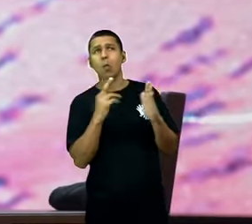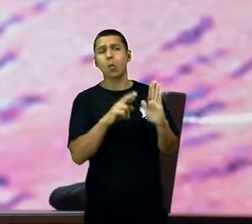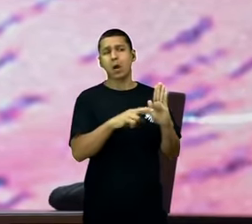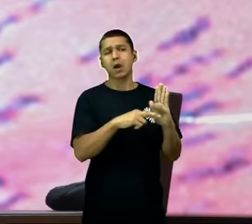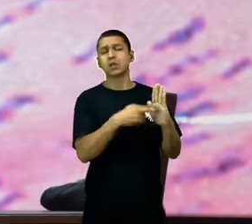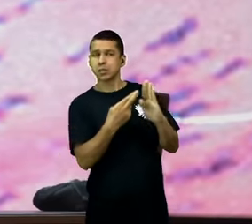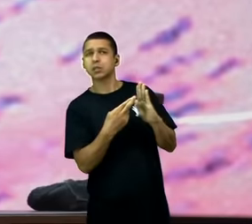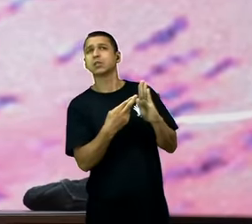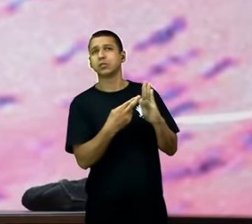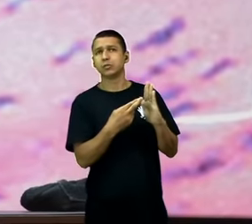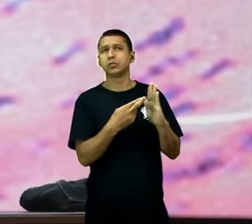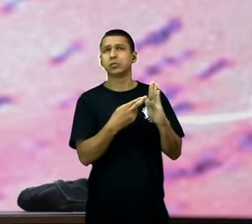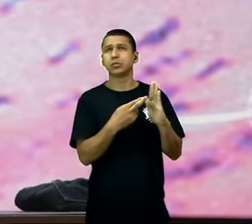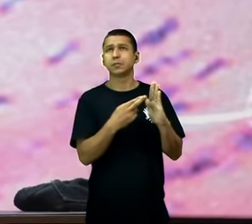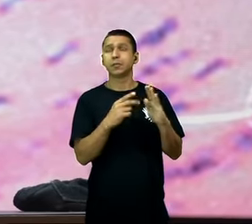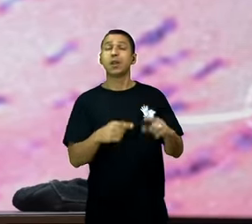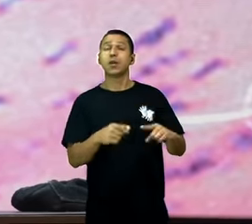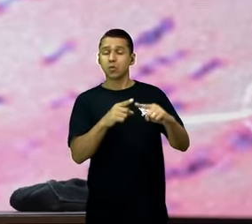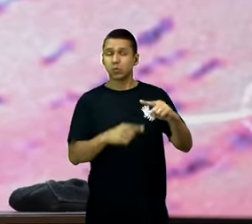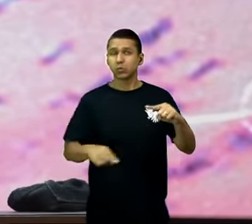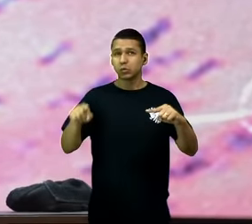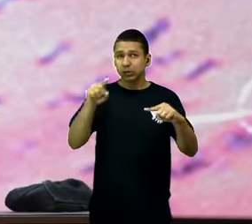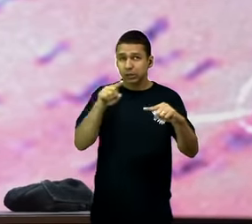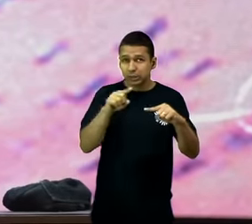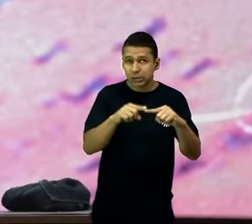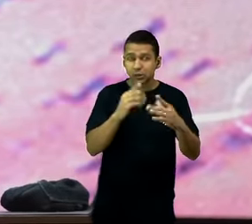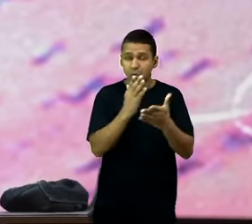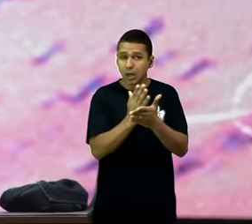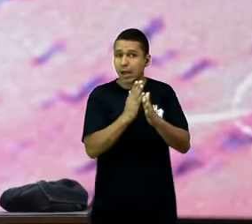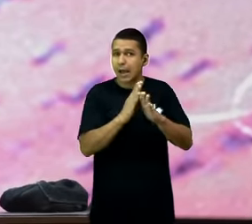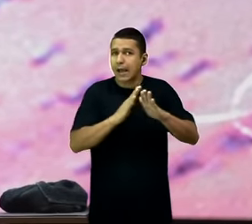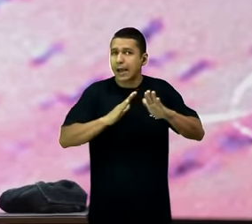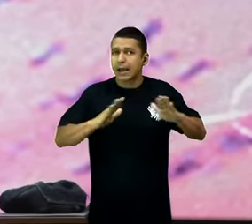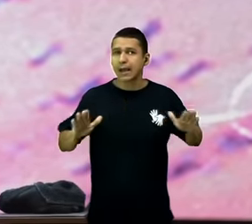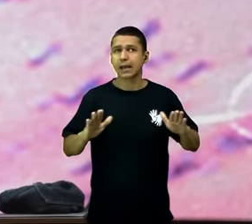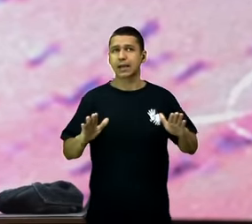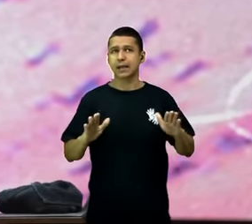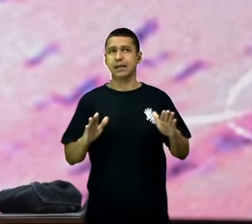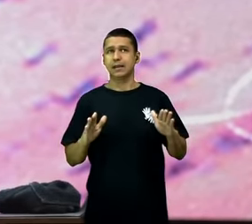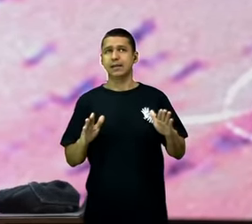vamos encerrar o ciclo das mensagens de Abraão. Vou encerrar com Moriá.